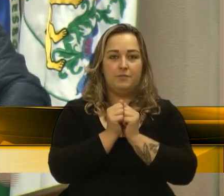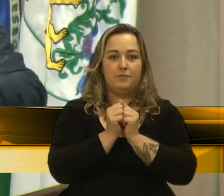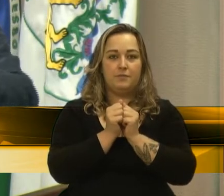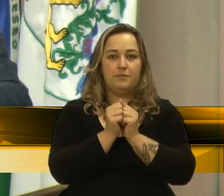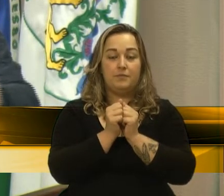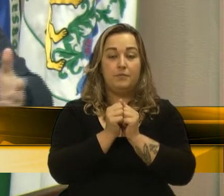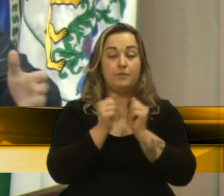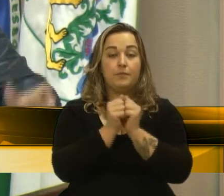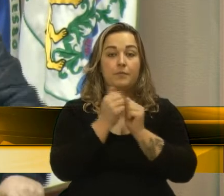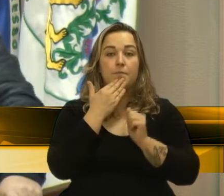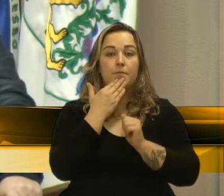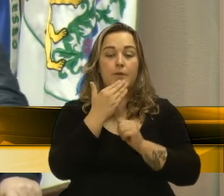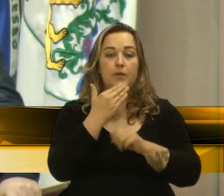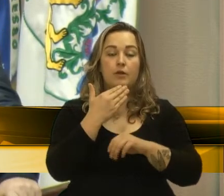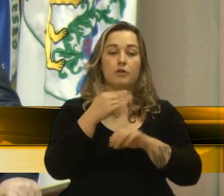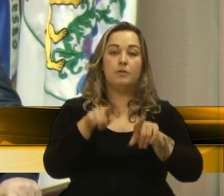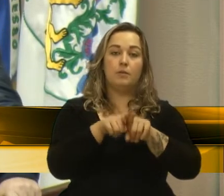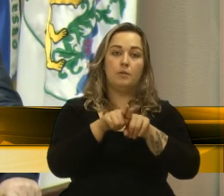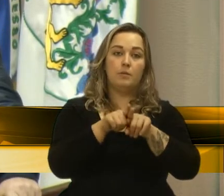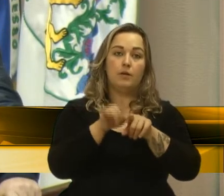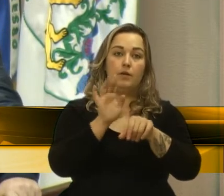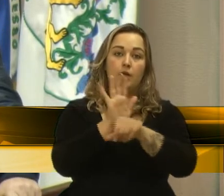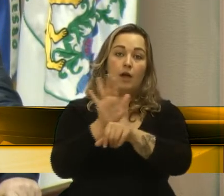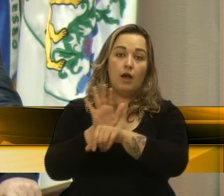e peçam ajuda a eles.